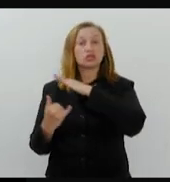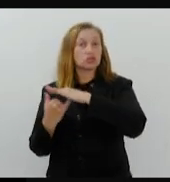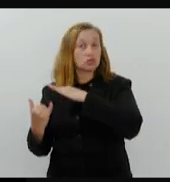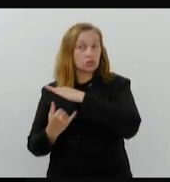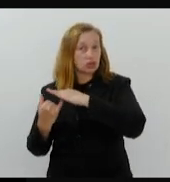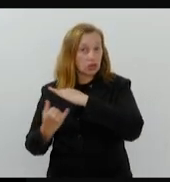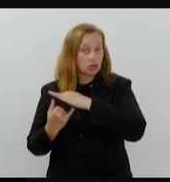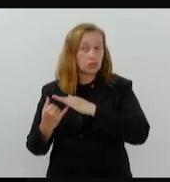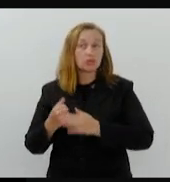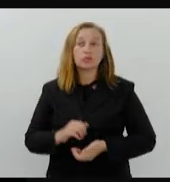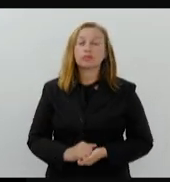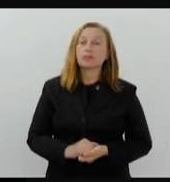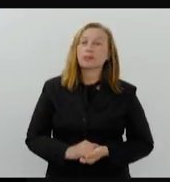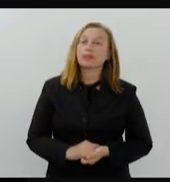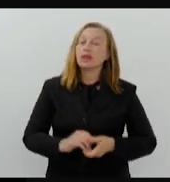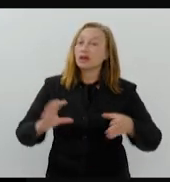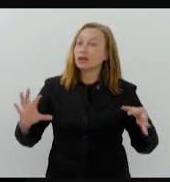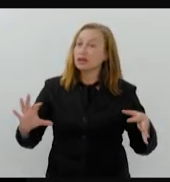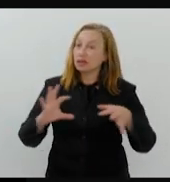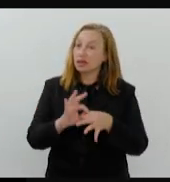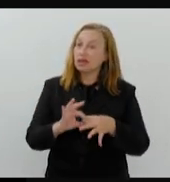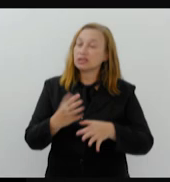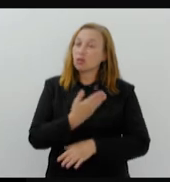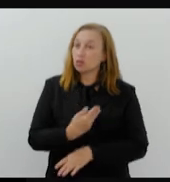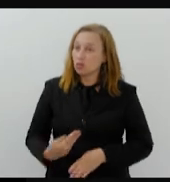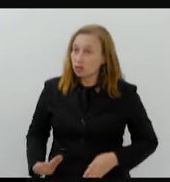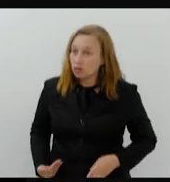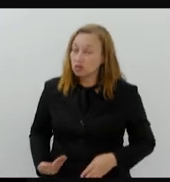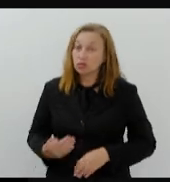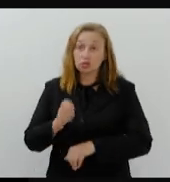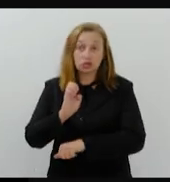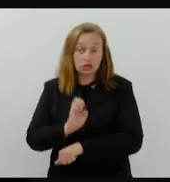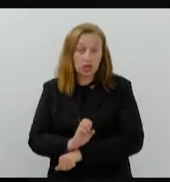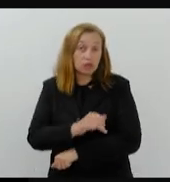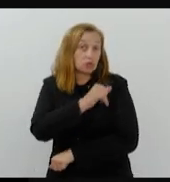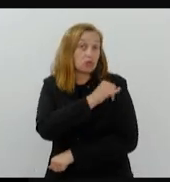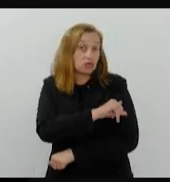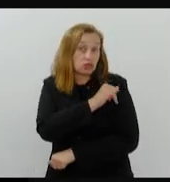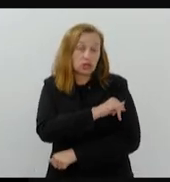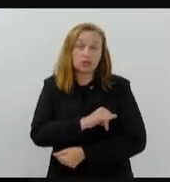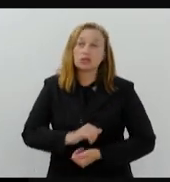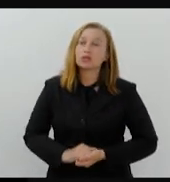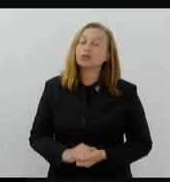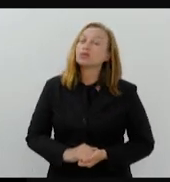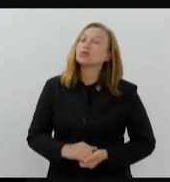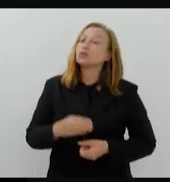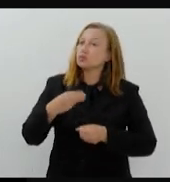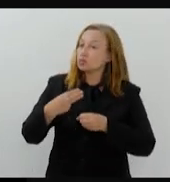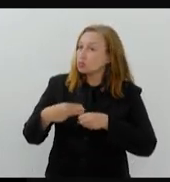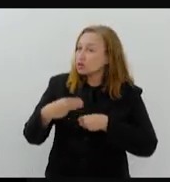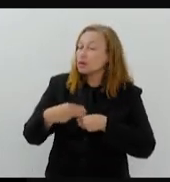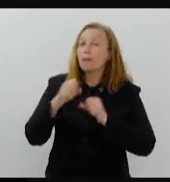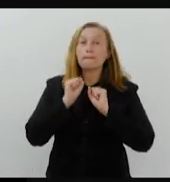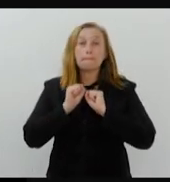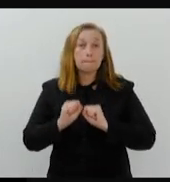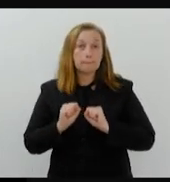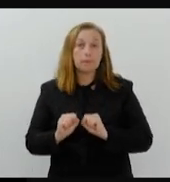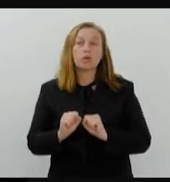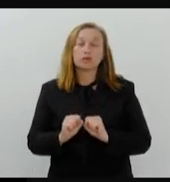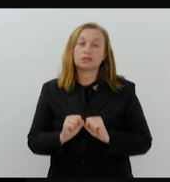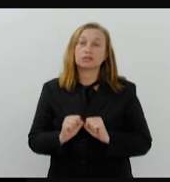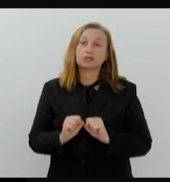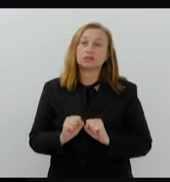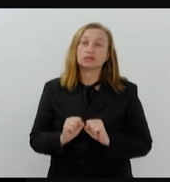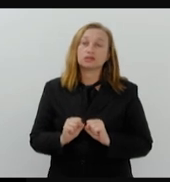que é ligada ao governo do Estado do Rio de Janeiro, o município possa, então,